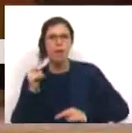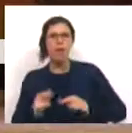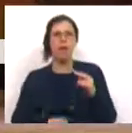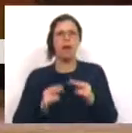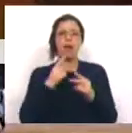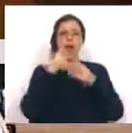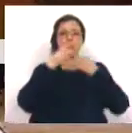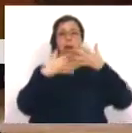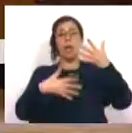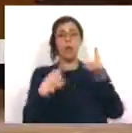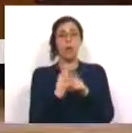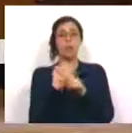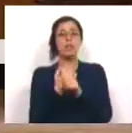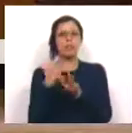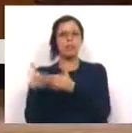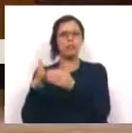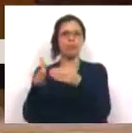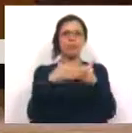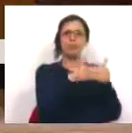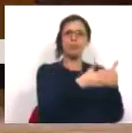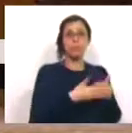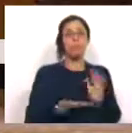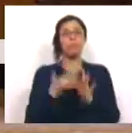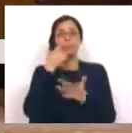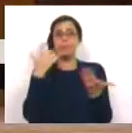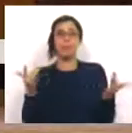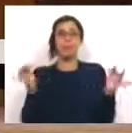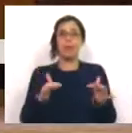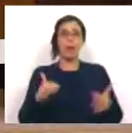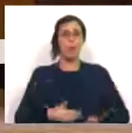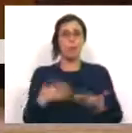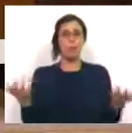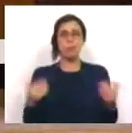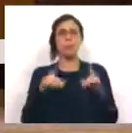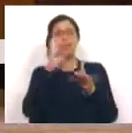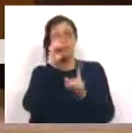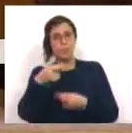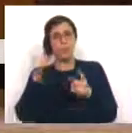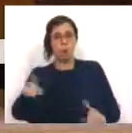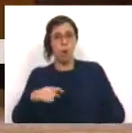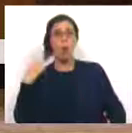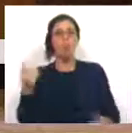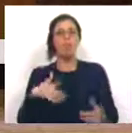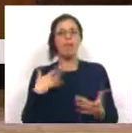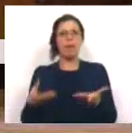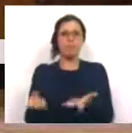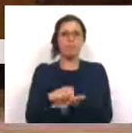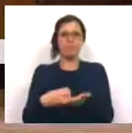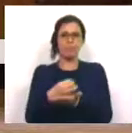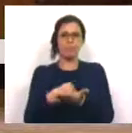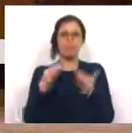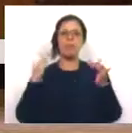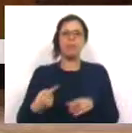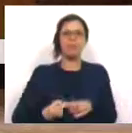finanças, entre tantos outros serviços públicos, retirando potencialidade a um espaço rural cada vez mais esvaziado e